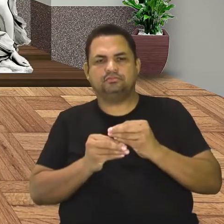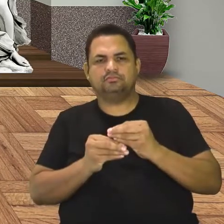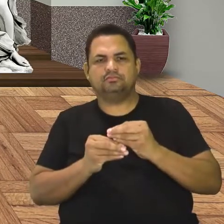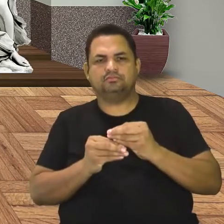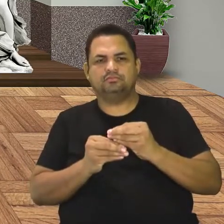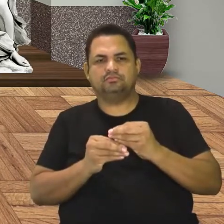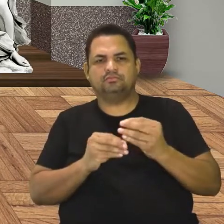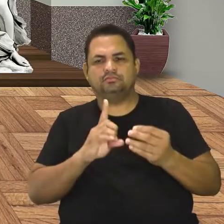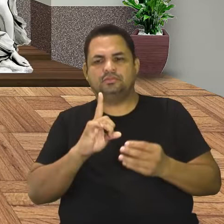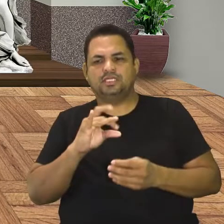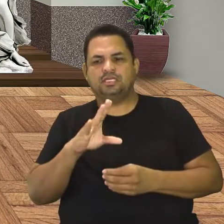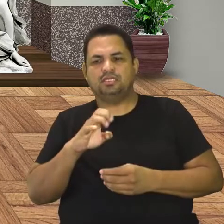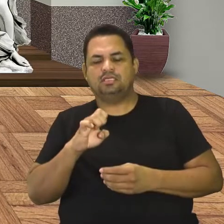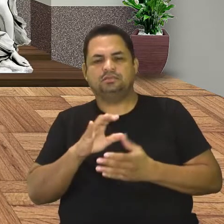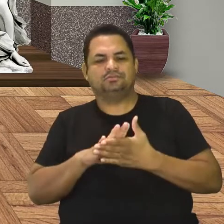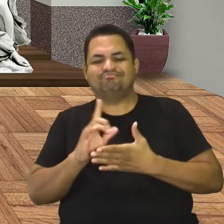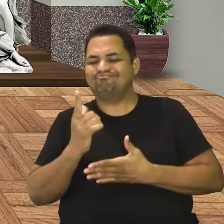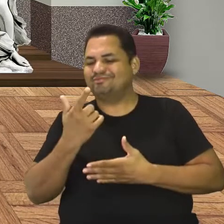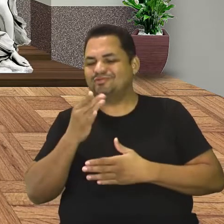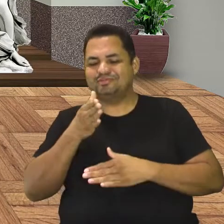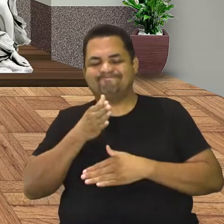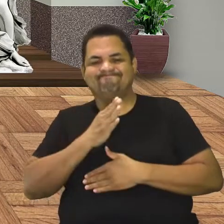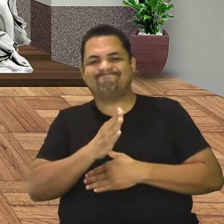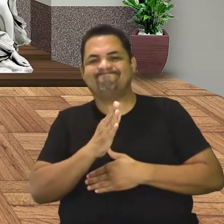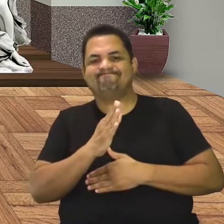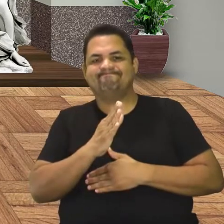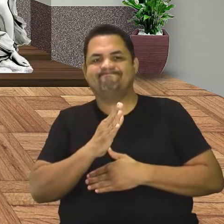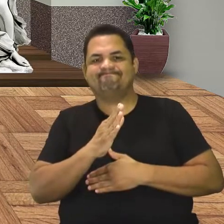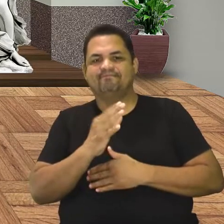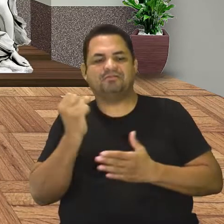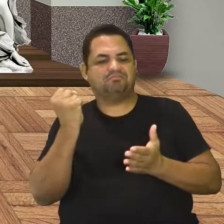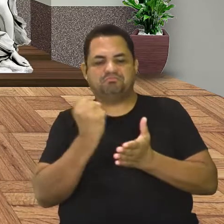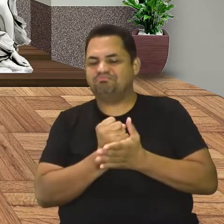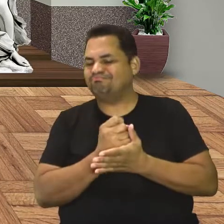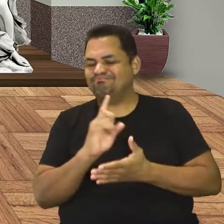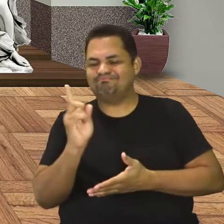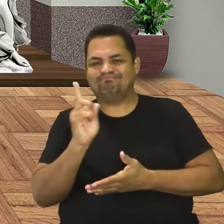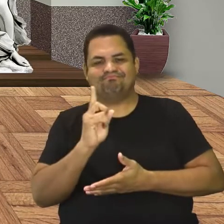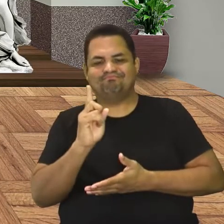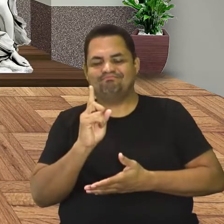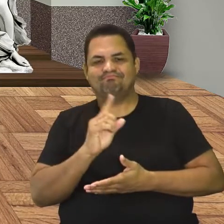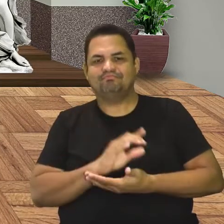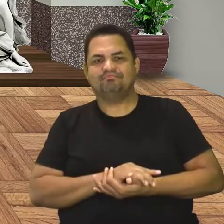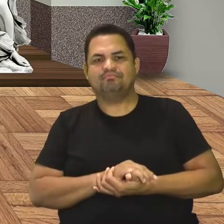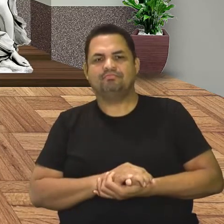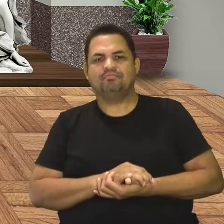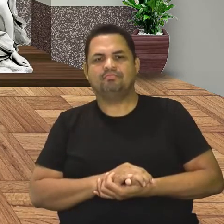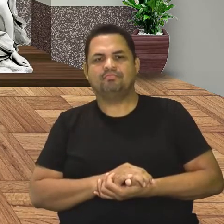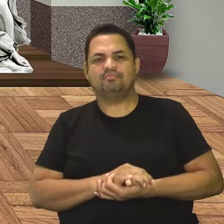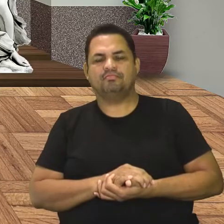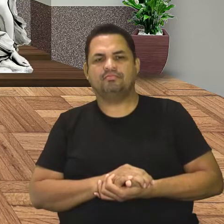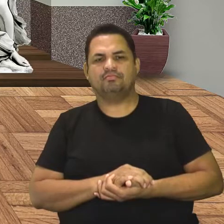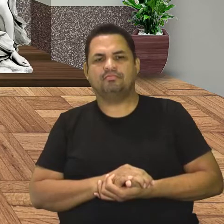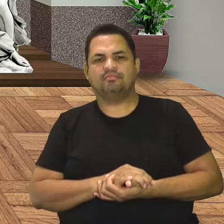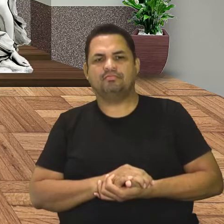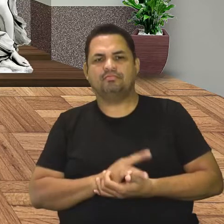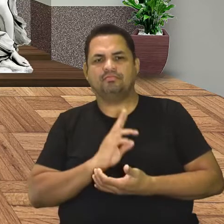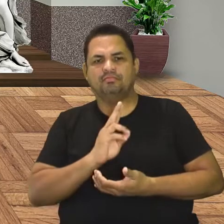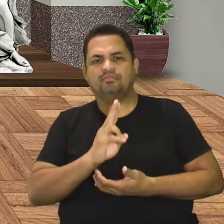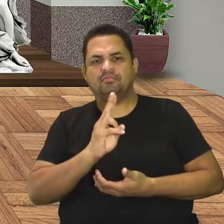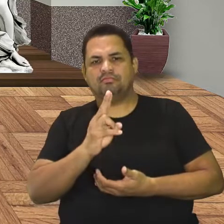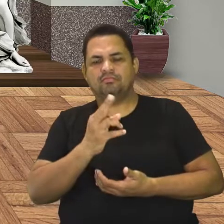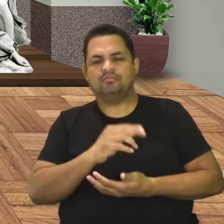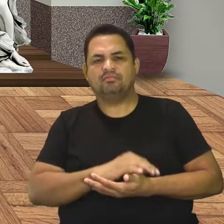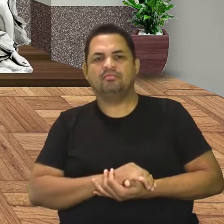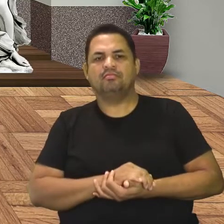emenda Dante de Oliveira não passou. Não passou. não foi aprovada. Então,